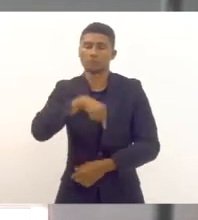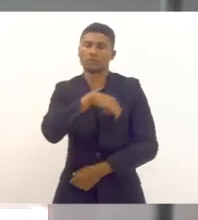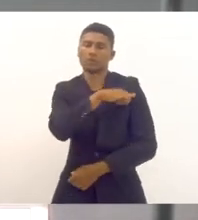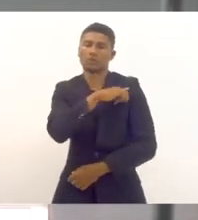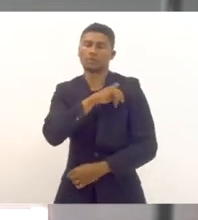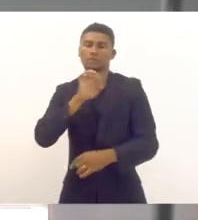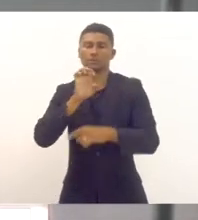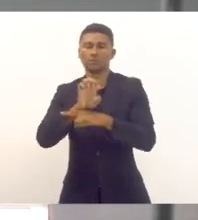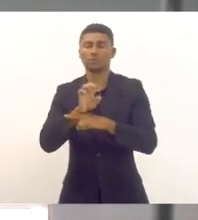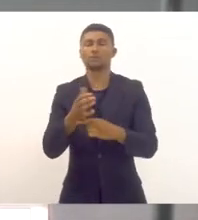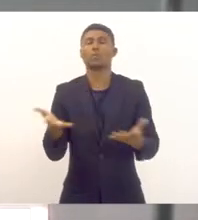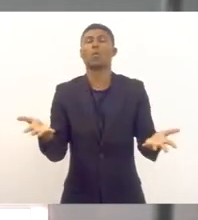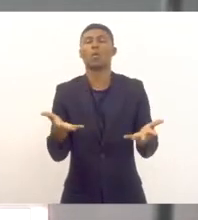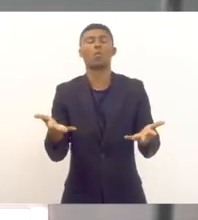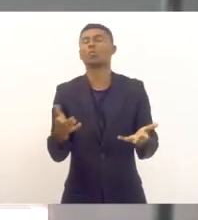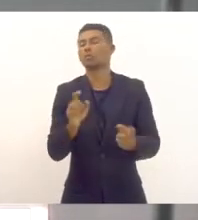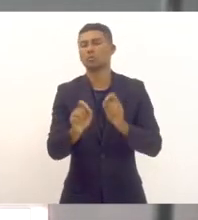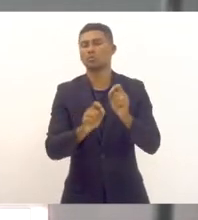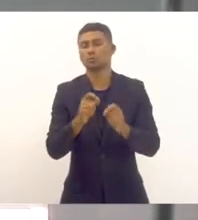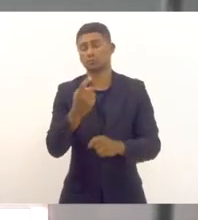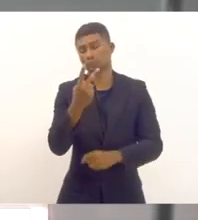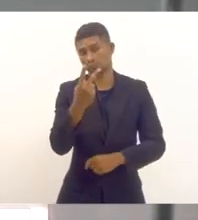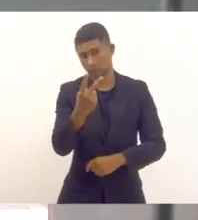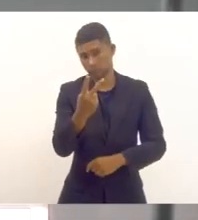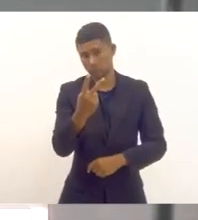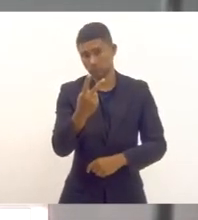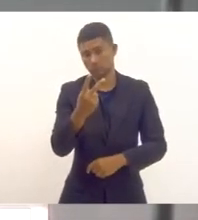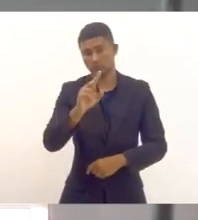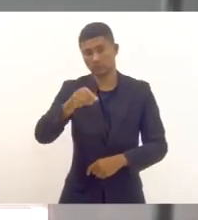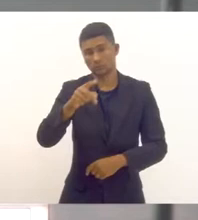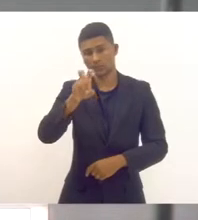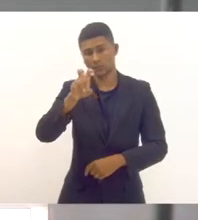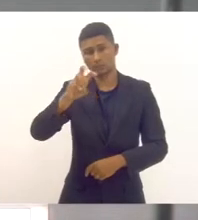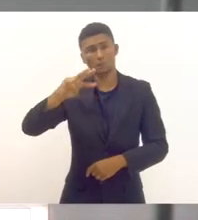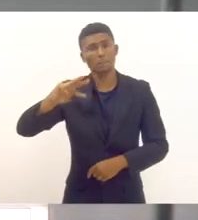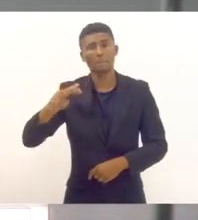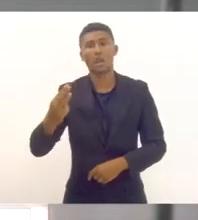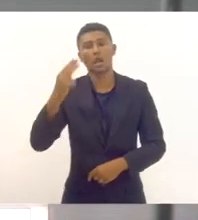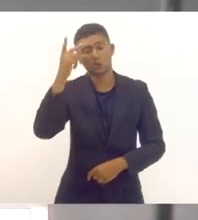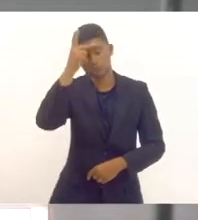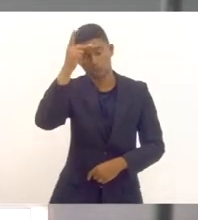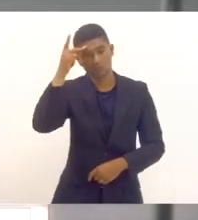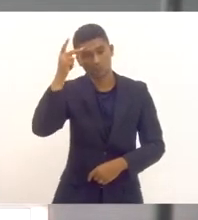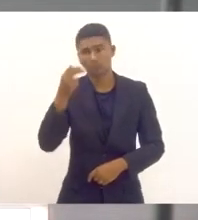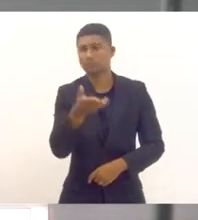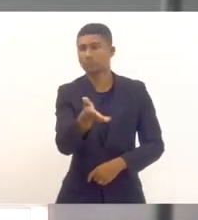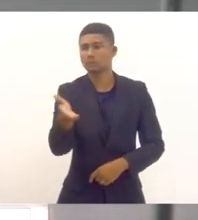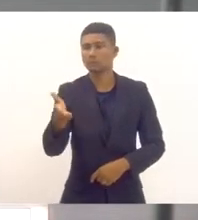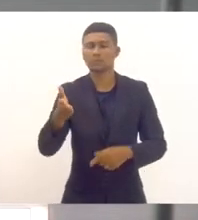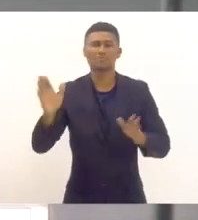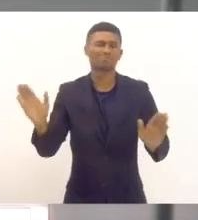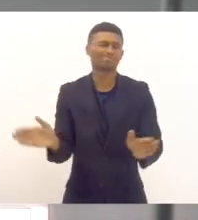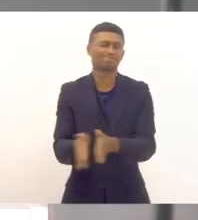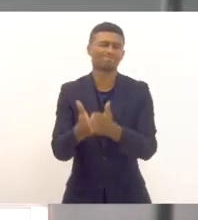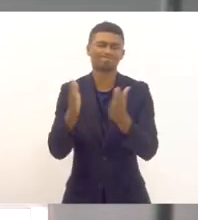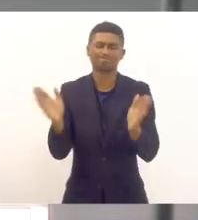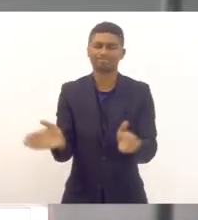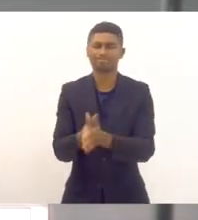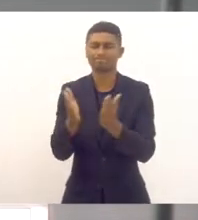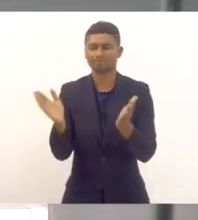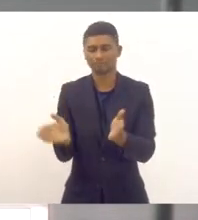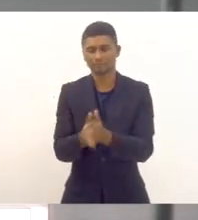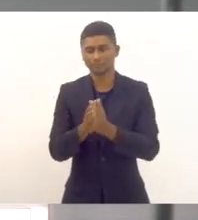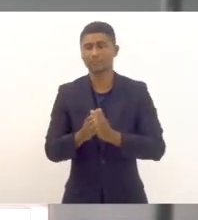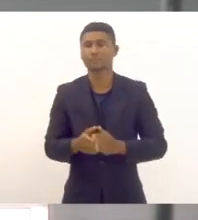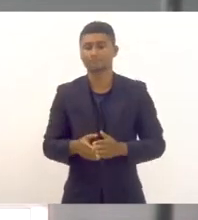temos mais de 2,5 milhões de pessoas, né, na extrema miséria.